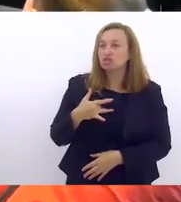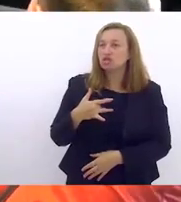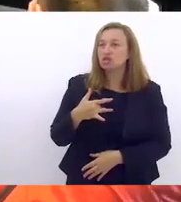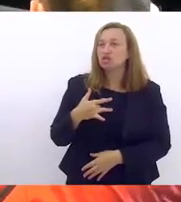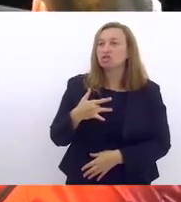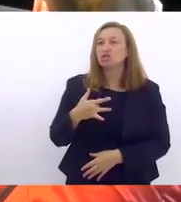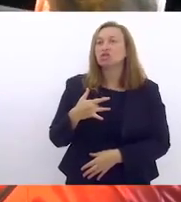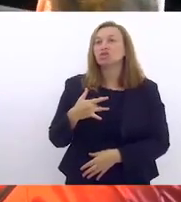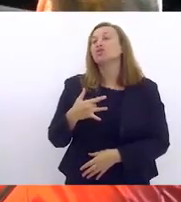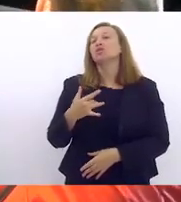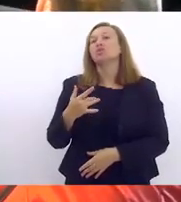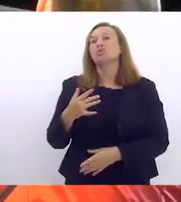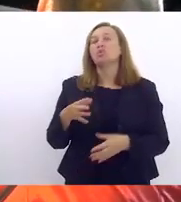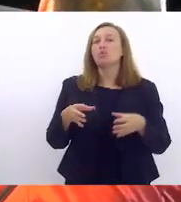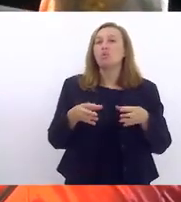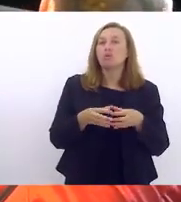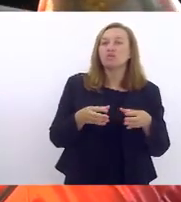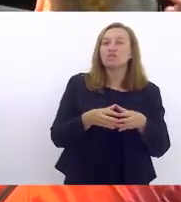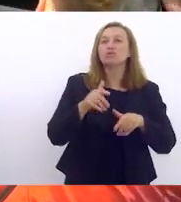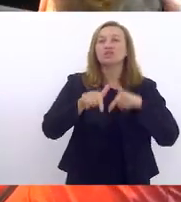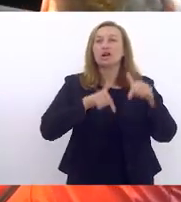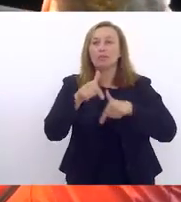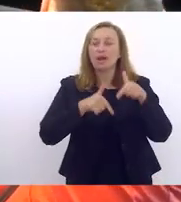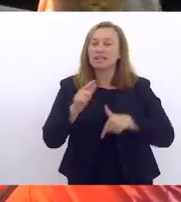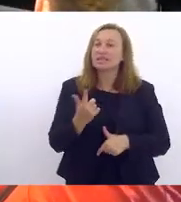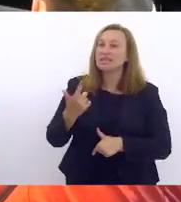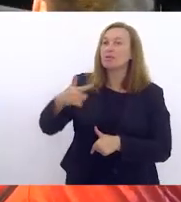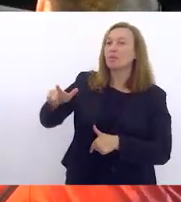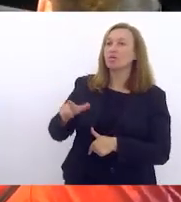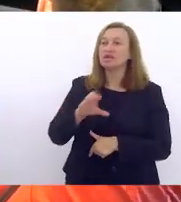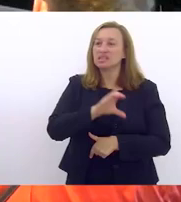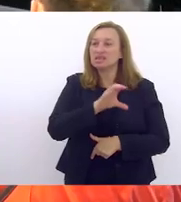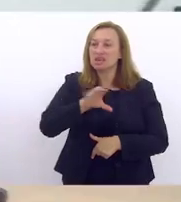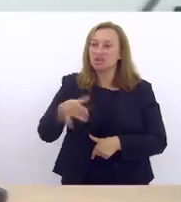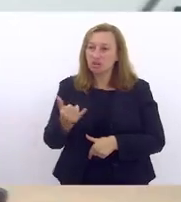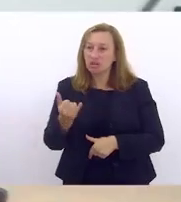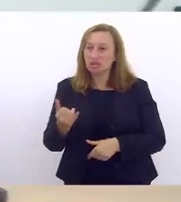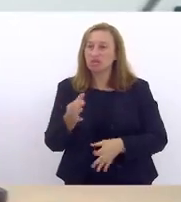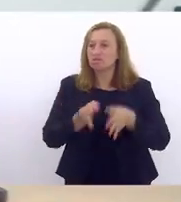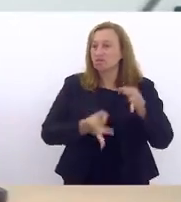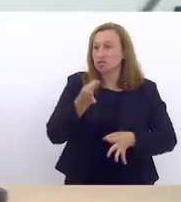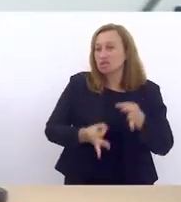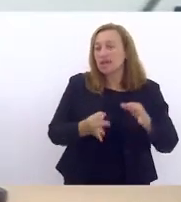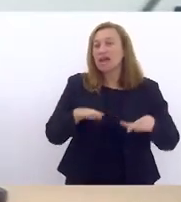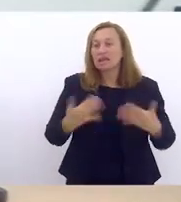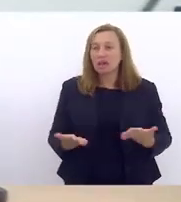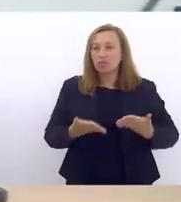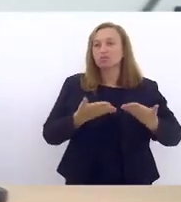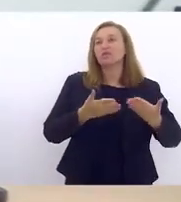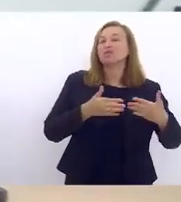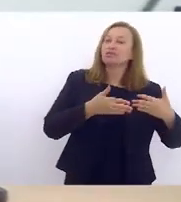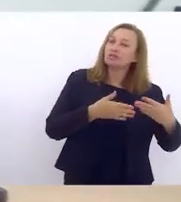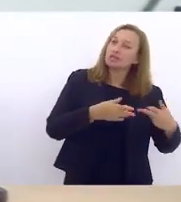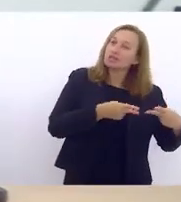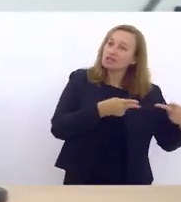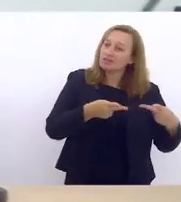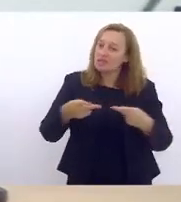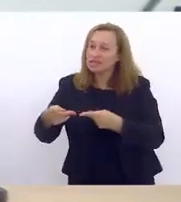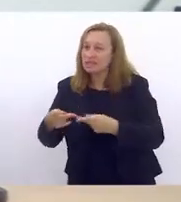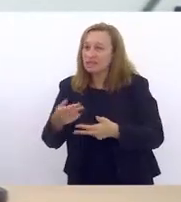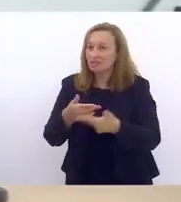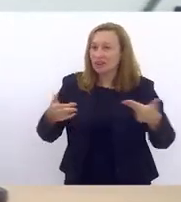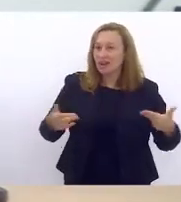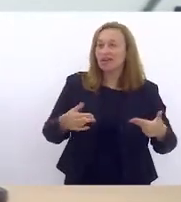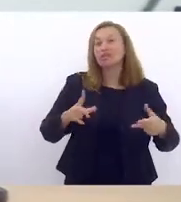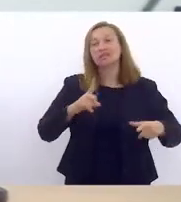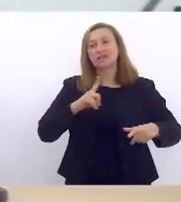Saúde, Comissão de Trabalho e depois CCJ, que é de Justiça. Então, tem um caminho aí pela frente, tem um recesso no meio